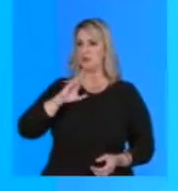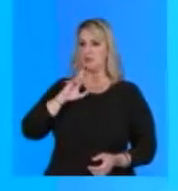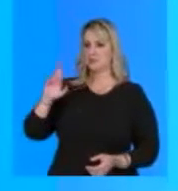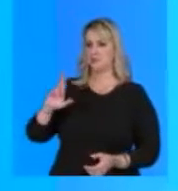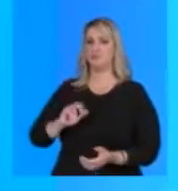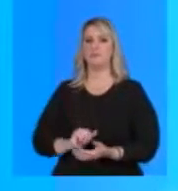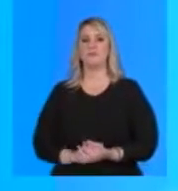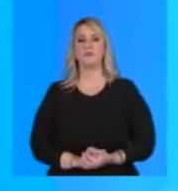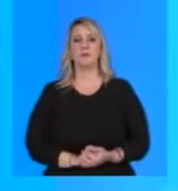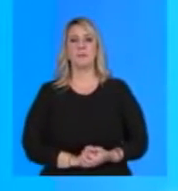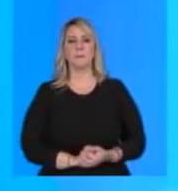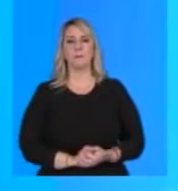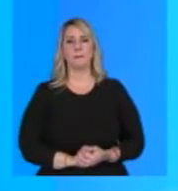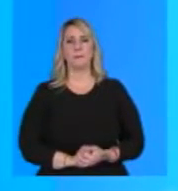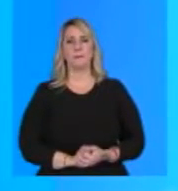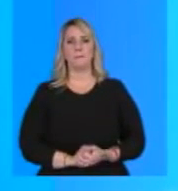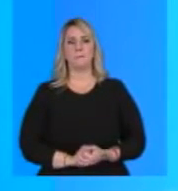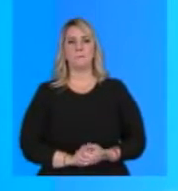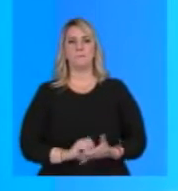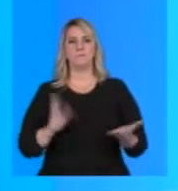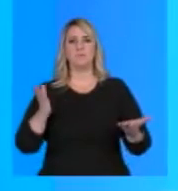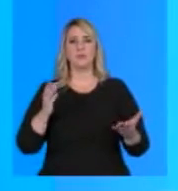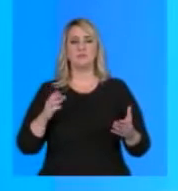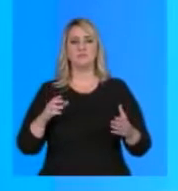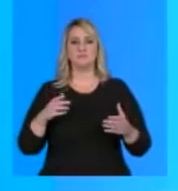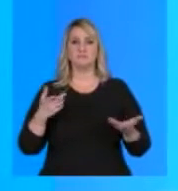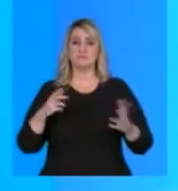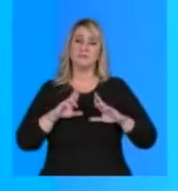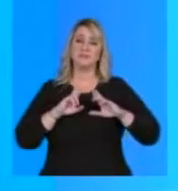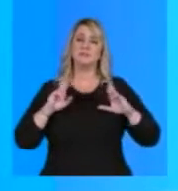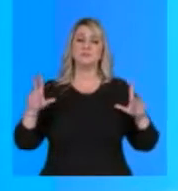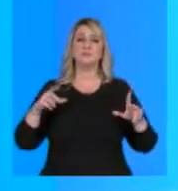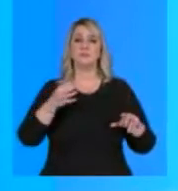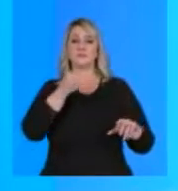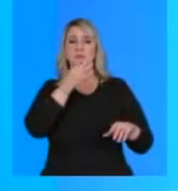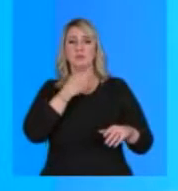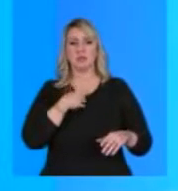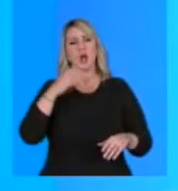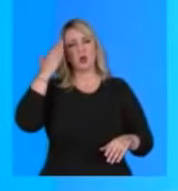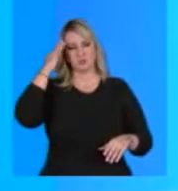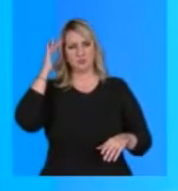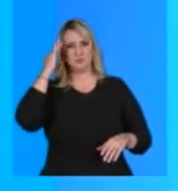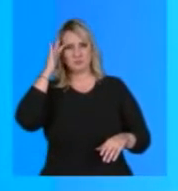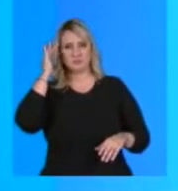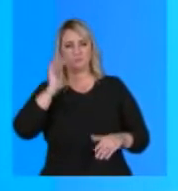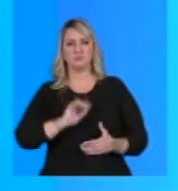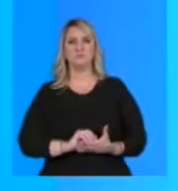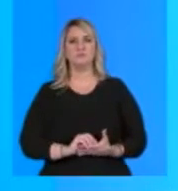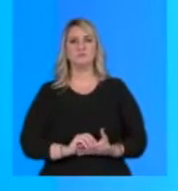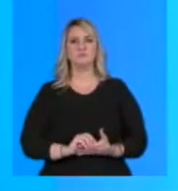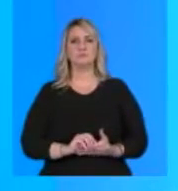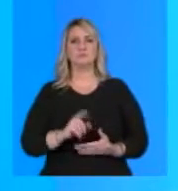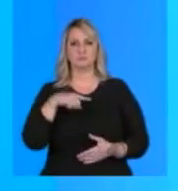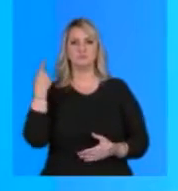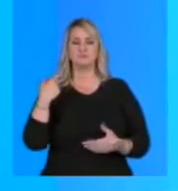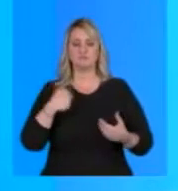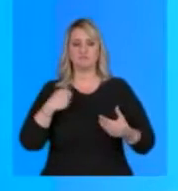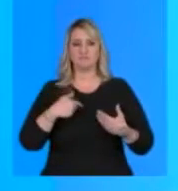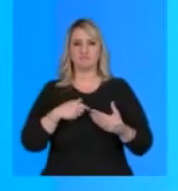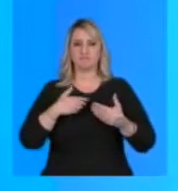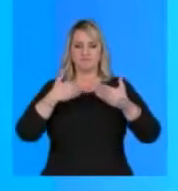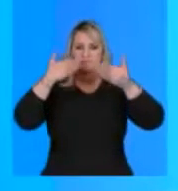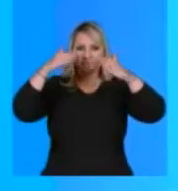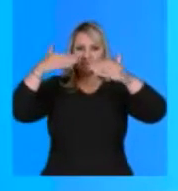felizmente segurei a nossa concepção sobre isso é bastante diferente né eu entendo que nós temos que abrir mais